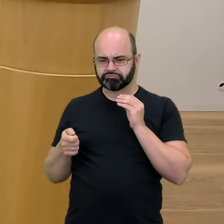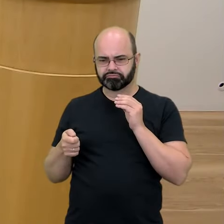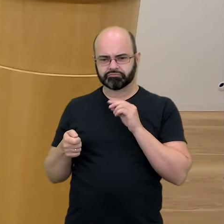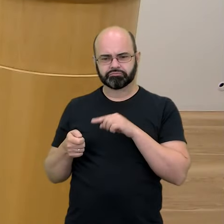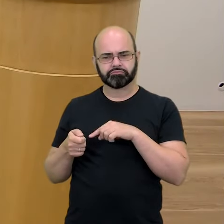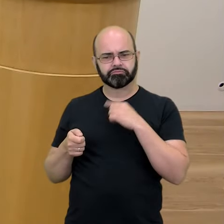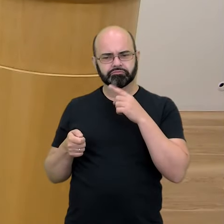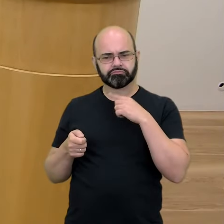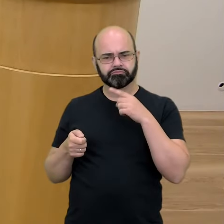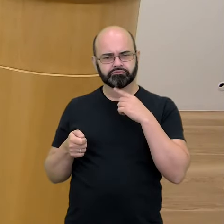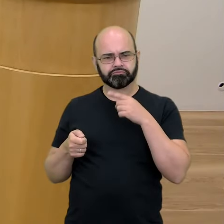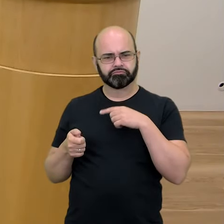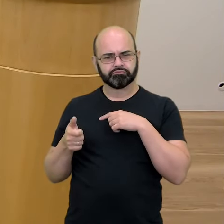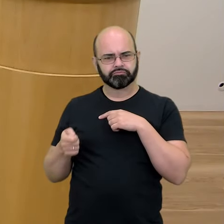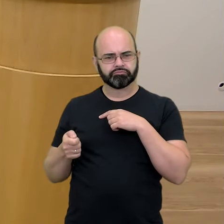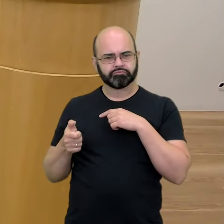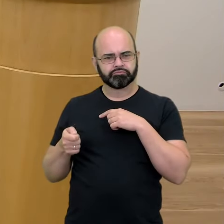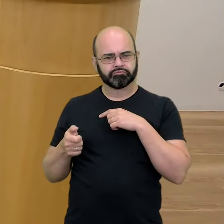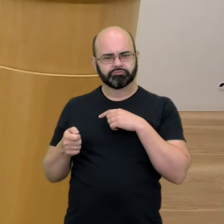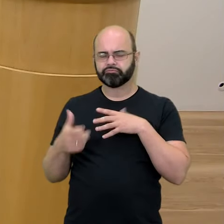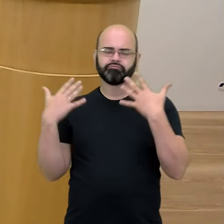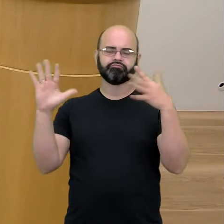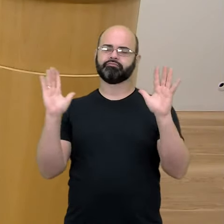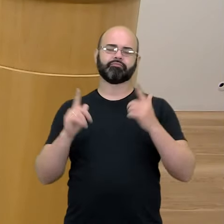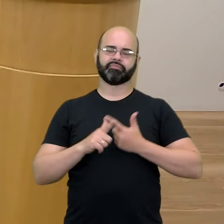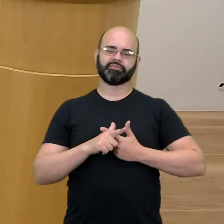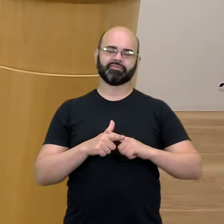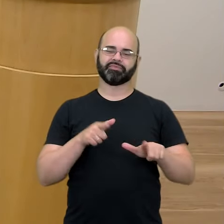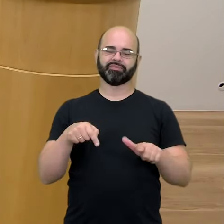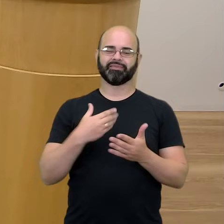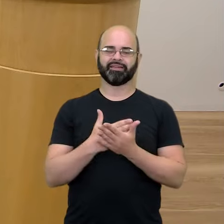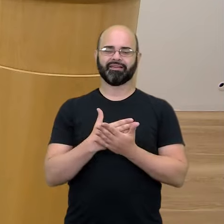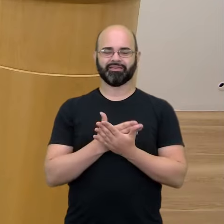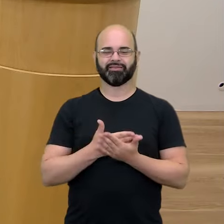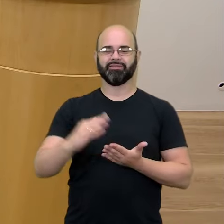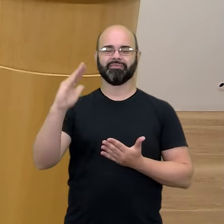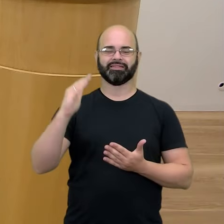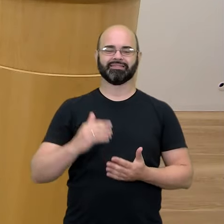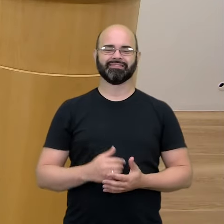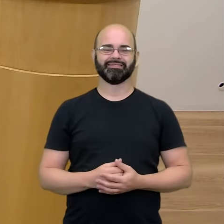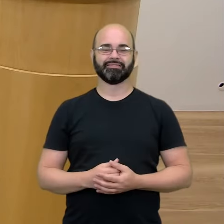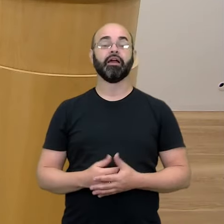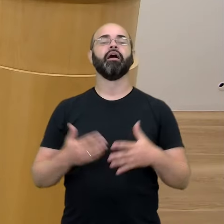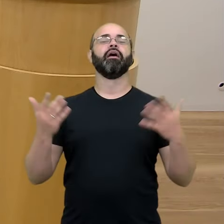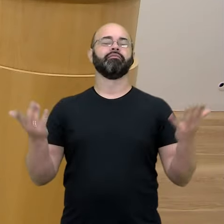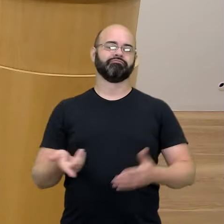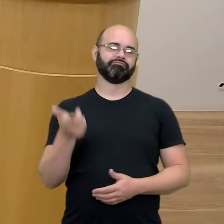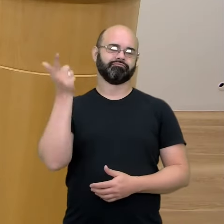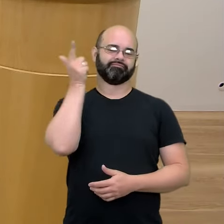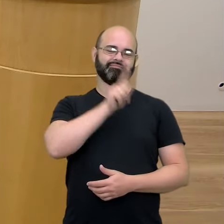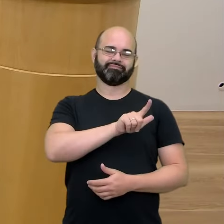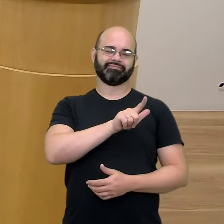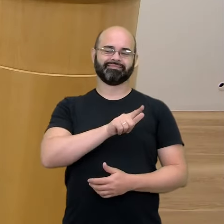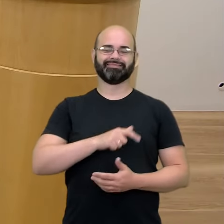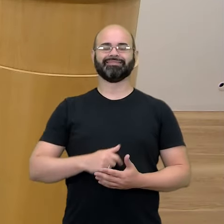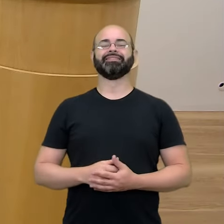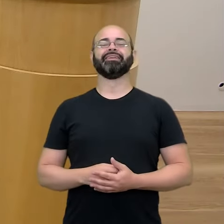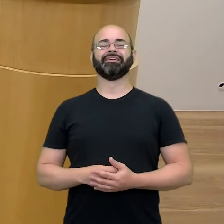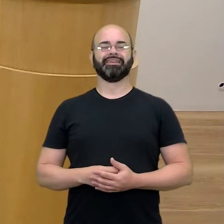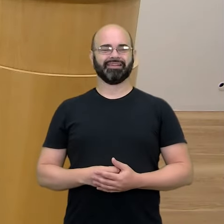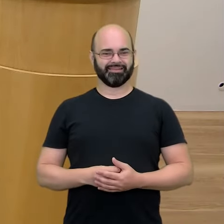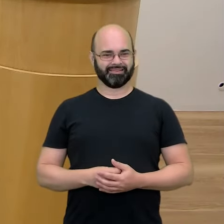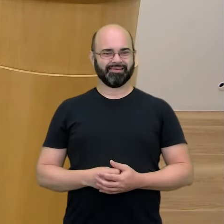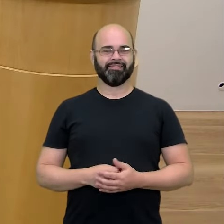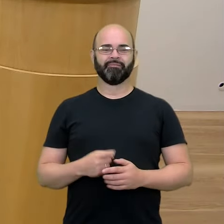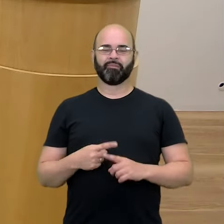olha só, mas não vai. Eu dou um jeito. Antes de começar a aula, sem problema, antes de começar a aula. Antes de mais nada, eu sou... agora foi, agora está aqui. É porque eu sempre esqueço,